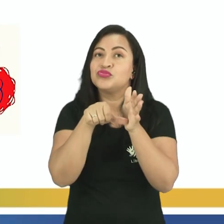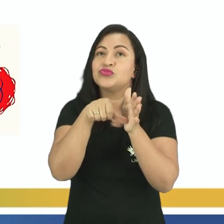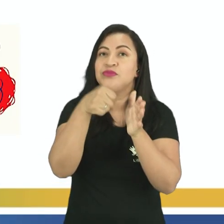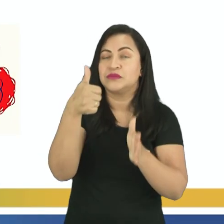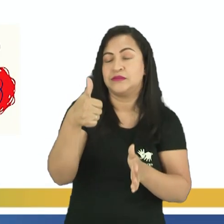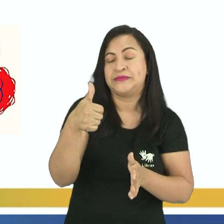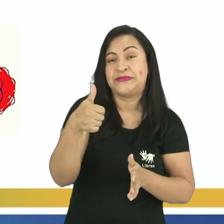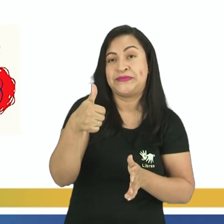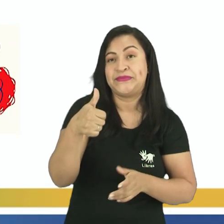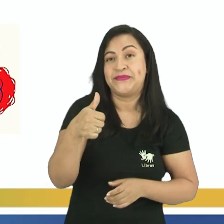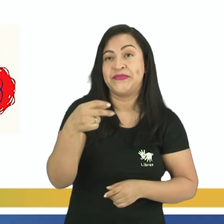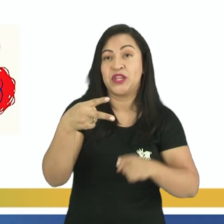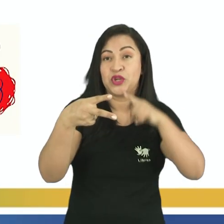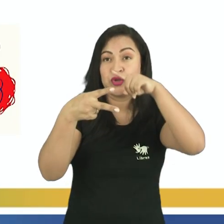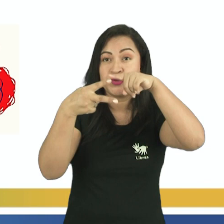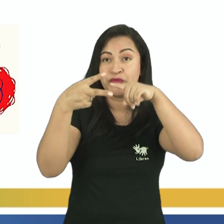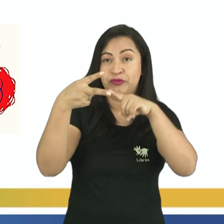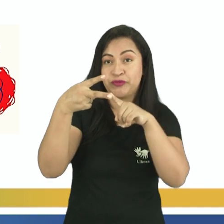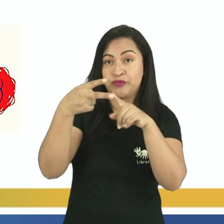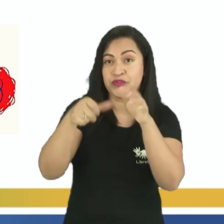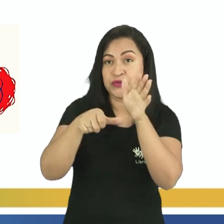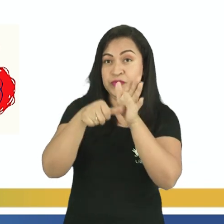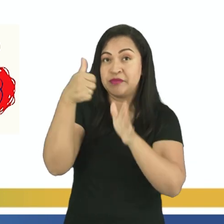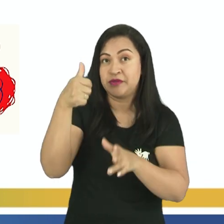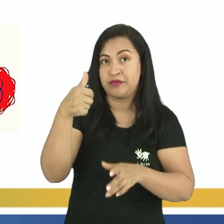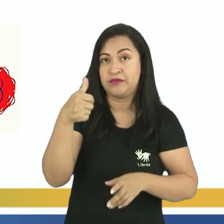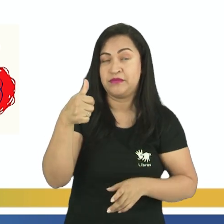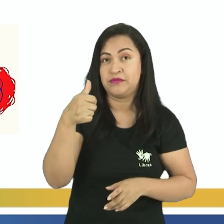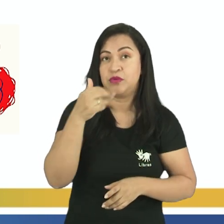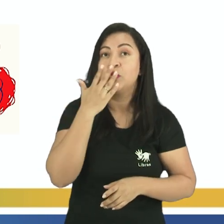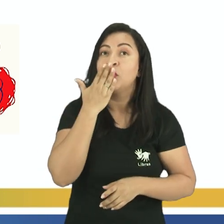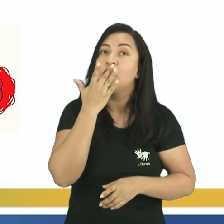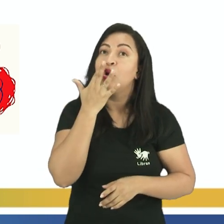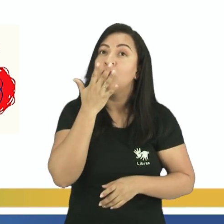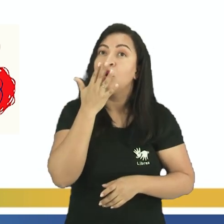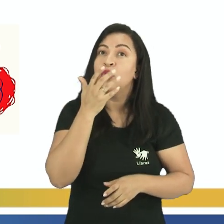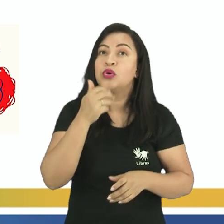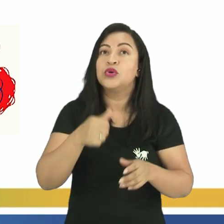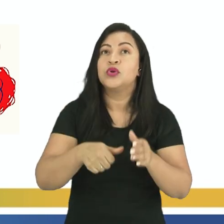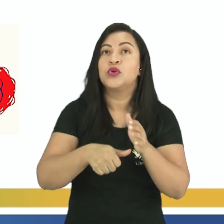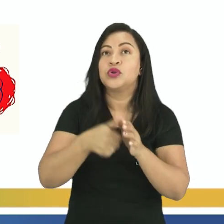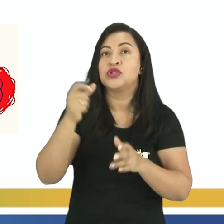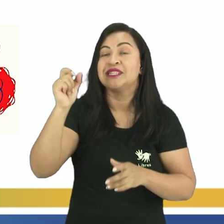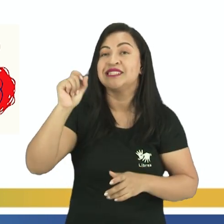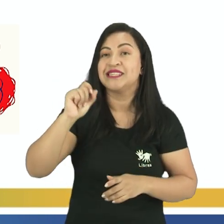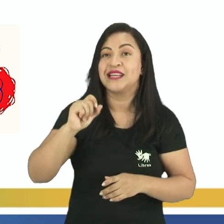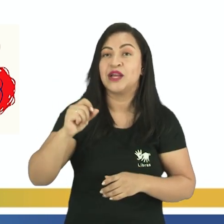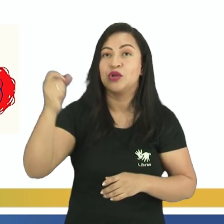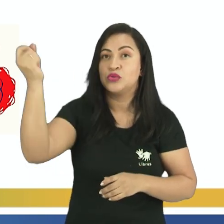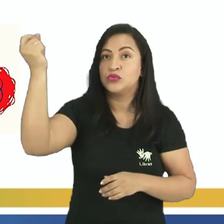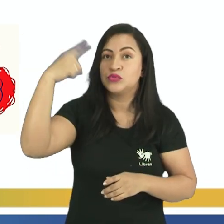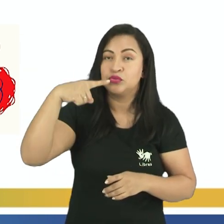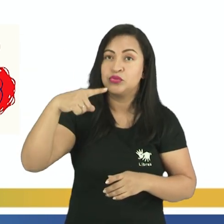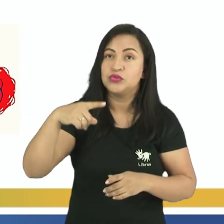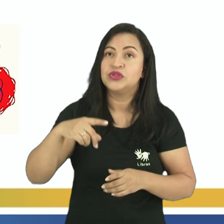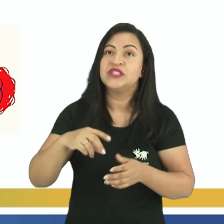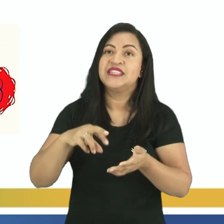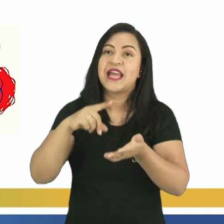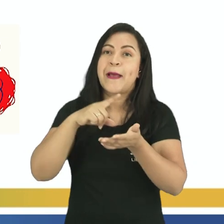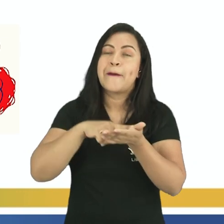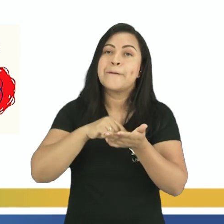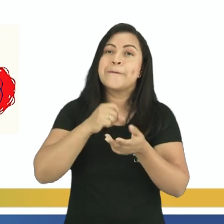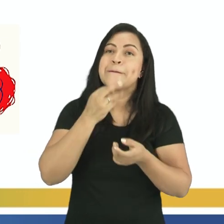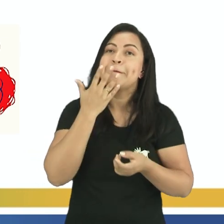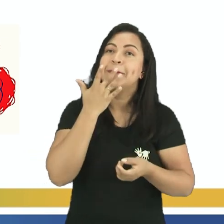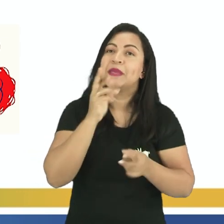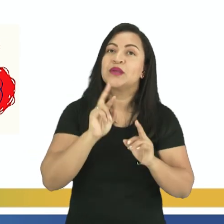temos dois tipos de cores primárias. Nós temos as cores luz primárias e nós temos as cores pigmentos primárias.